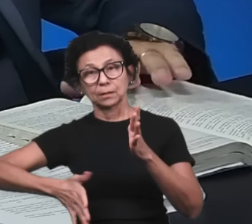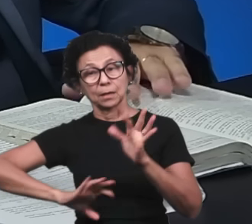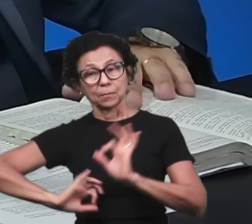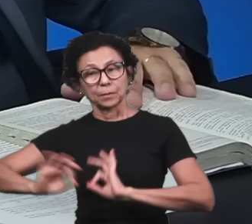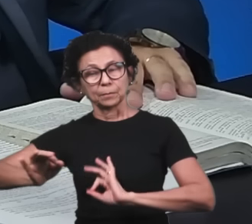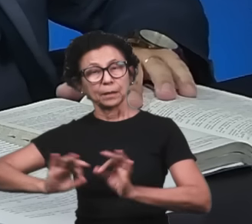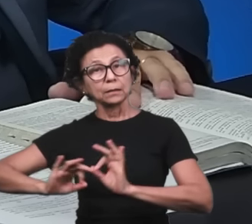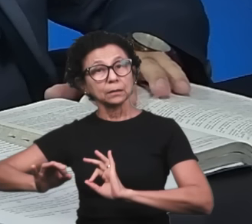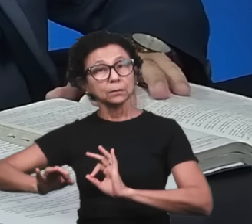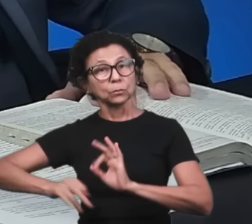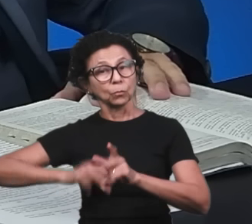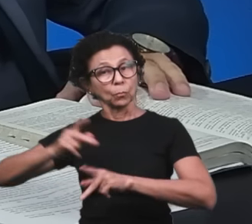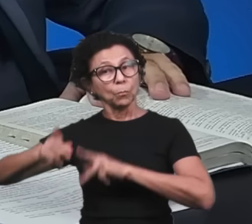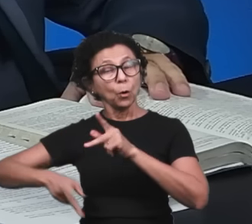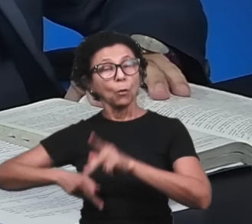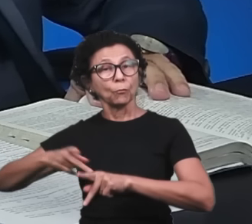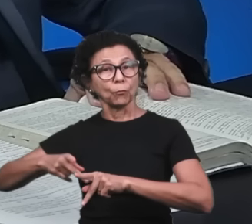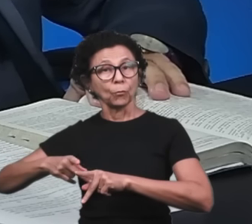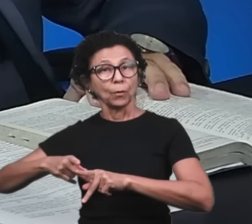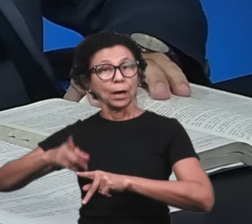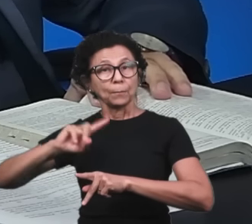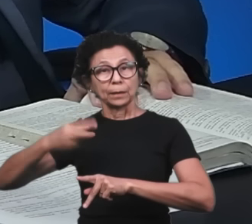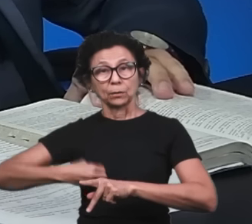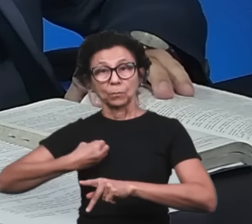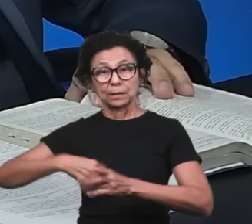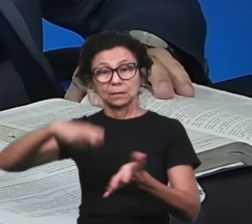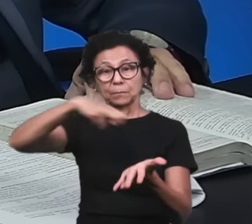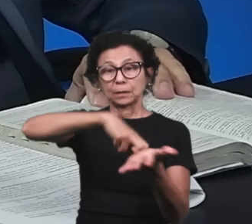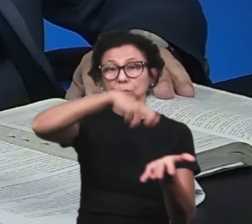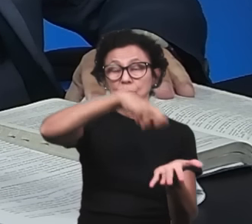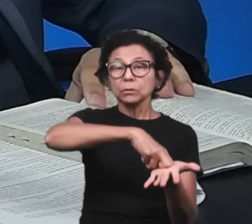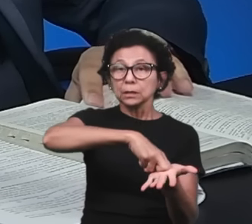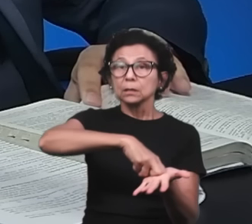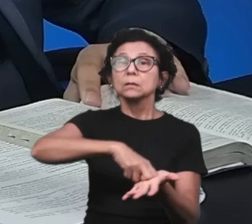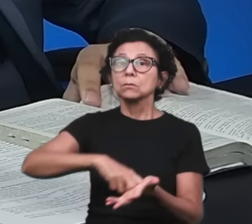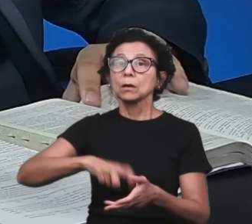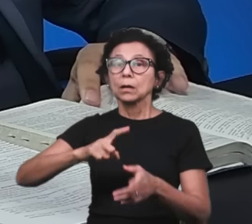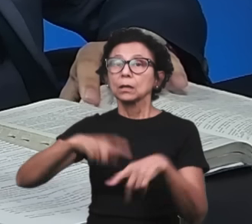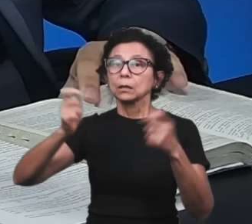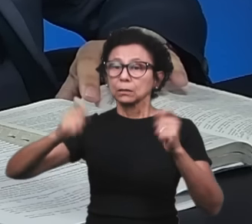para livramento da ira. Ainda há tempo de livramento. Em Jesus a